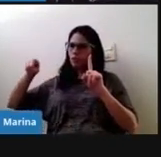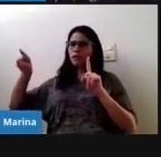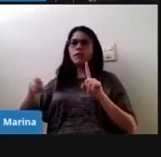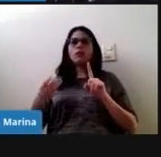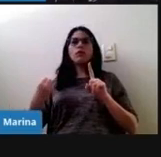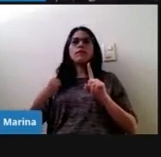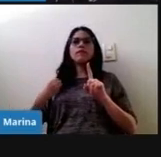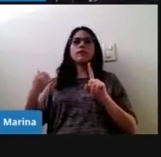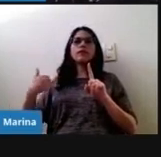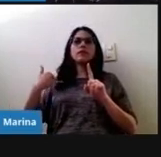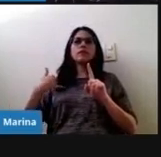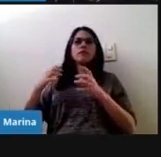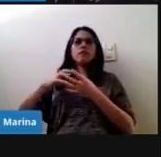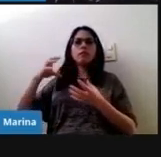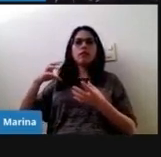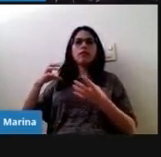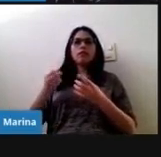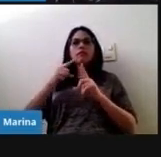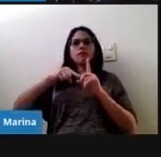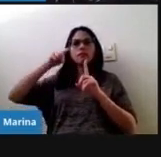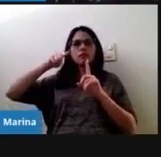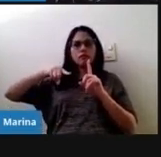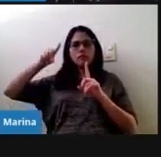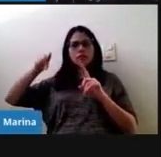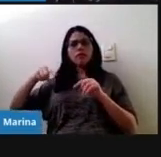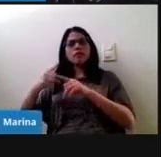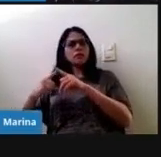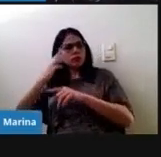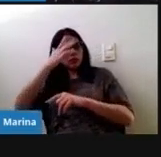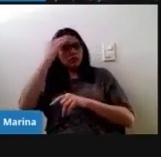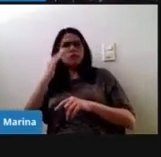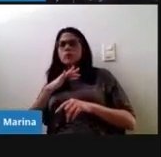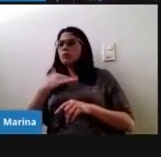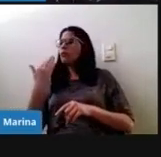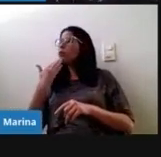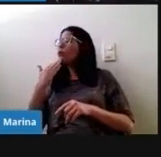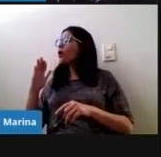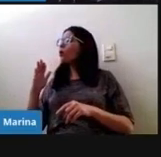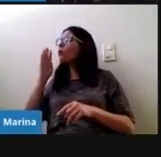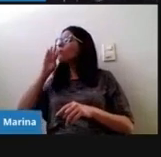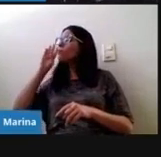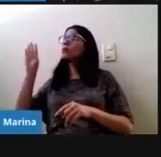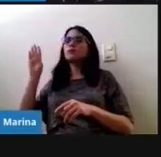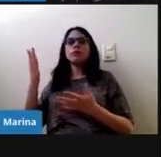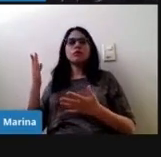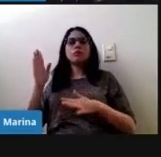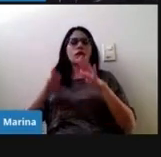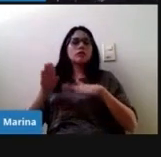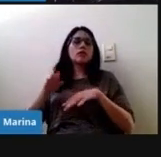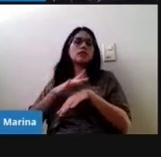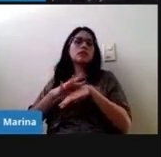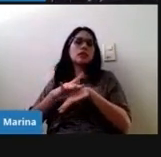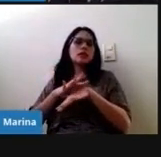das principais causas de mortalidade de doenças tanto infecciosas quanto